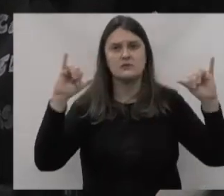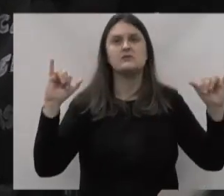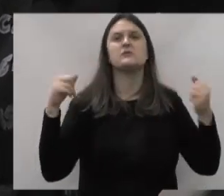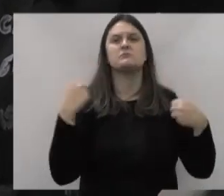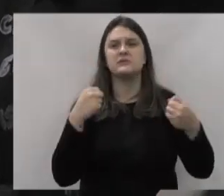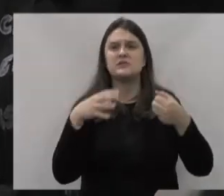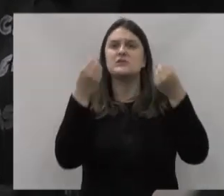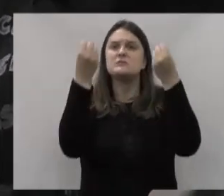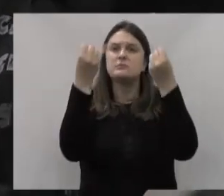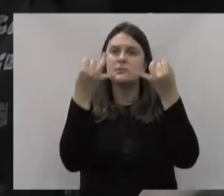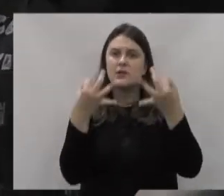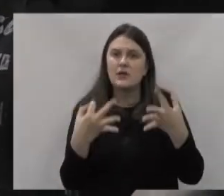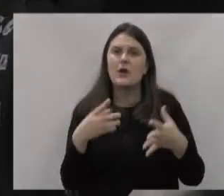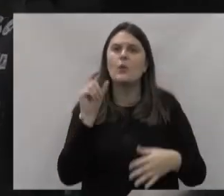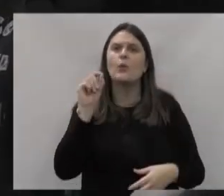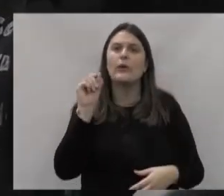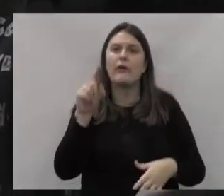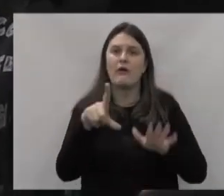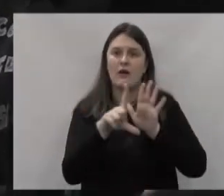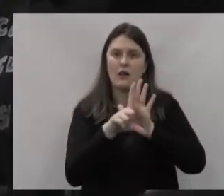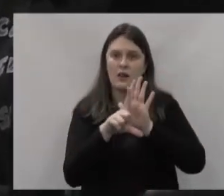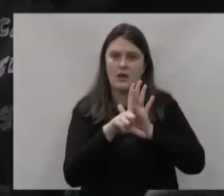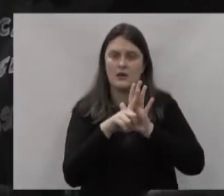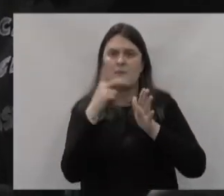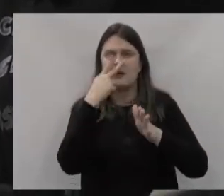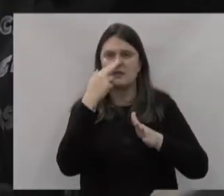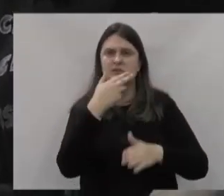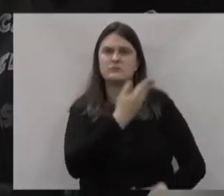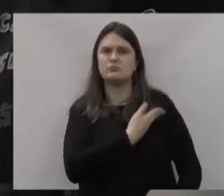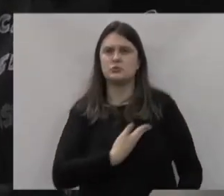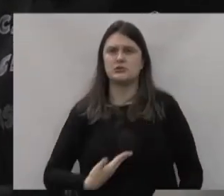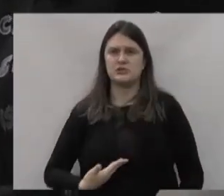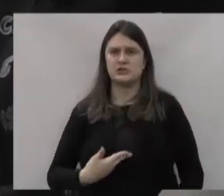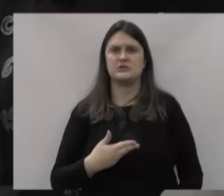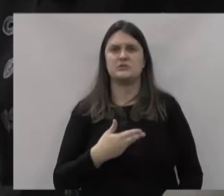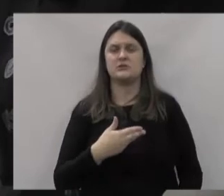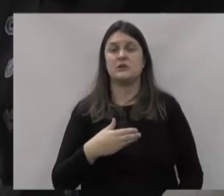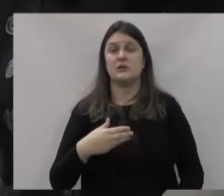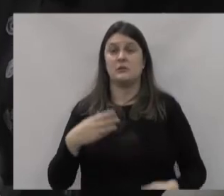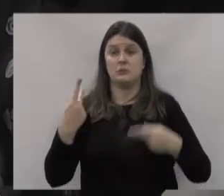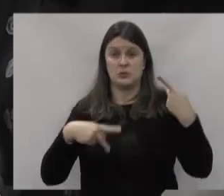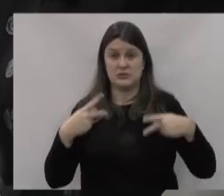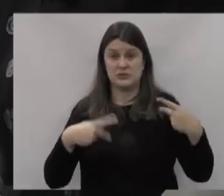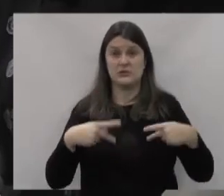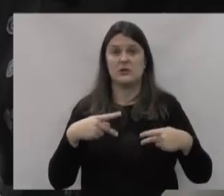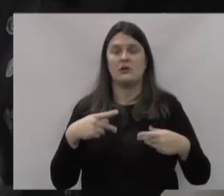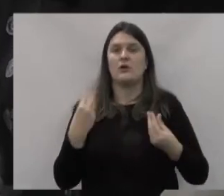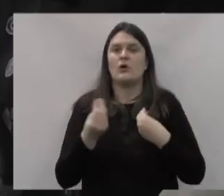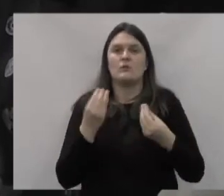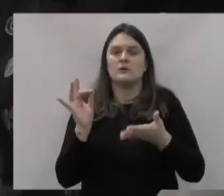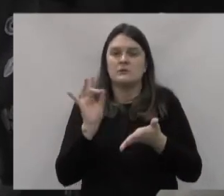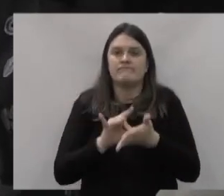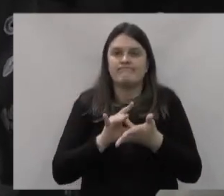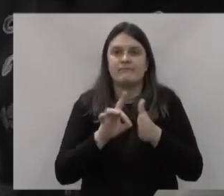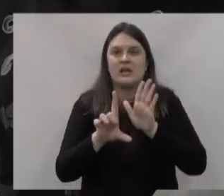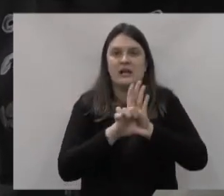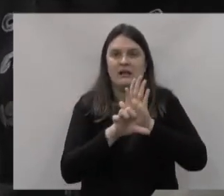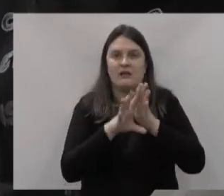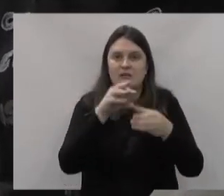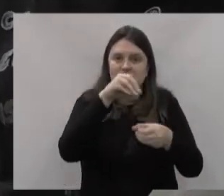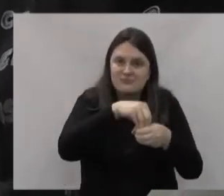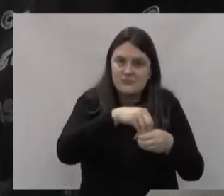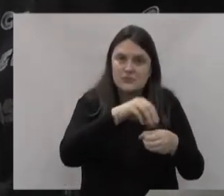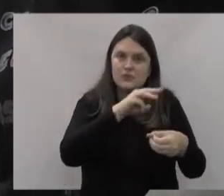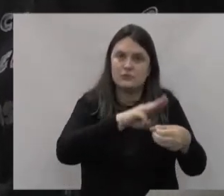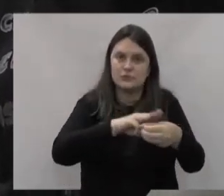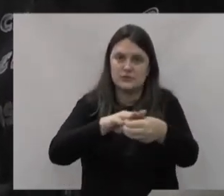precisa explicar o que é a lei, que é quase uma política pública inteira, só que o problema é na questão da implementação da lei nos municípios e